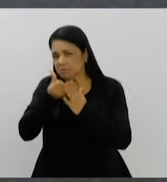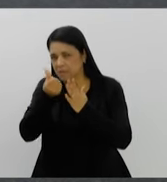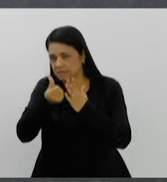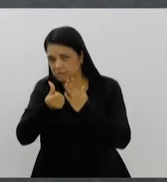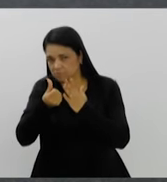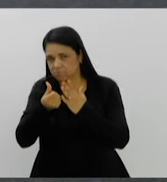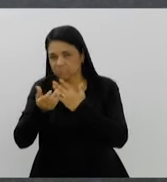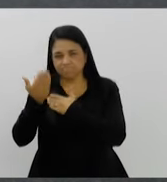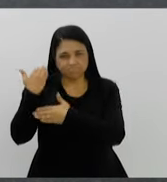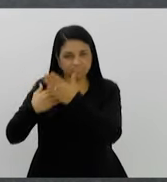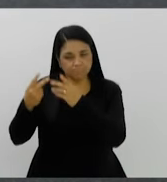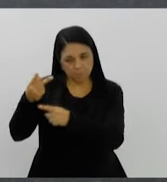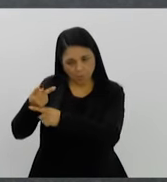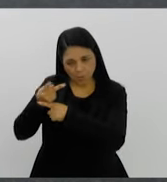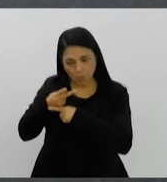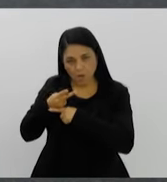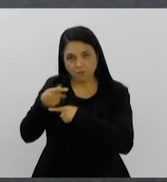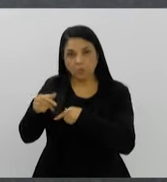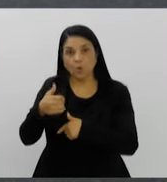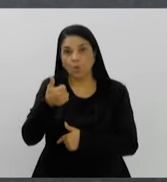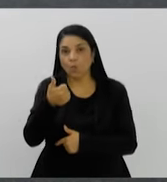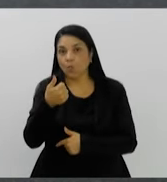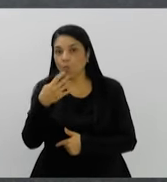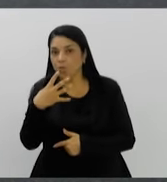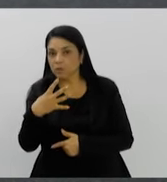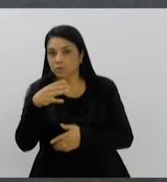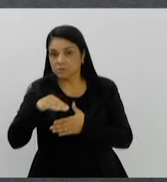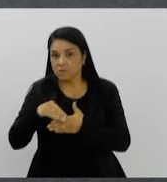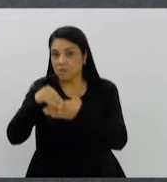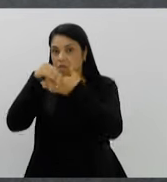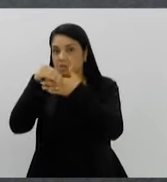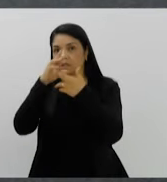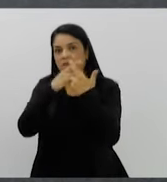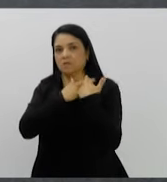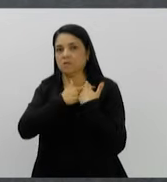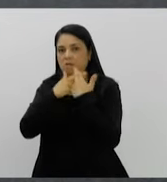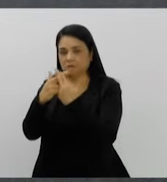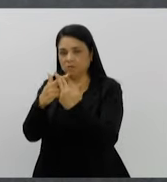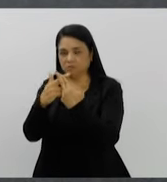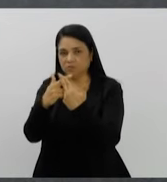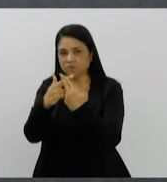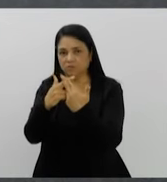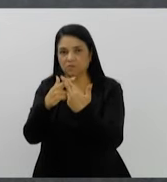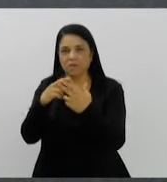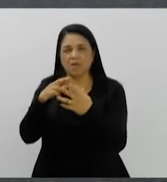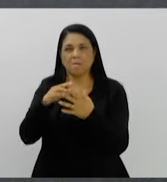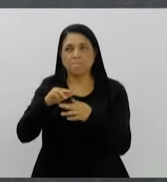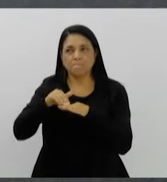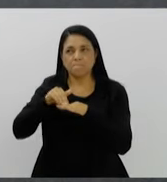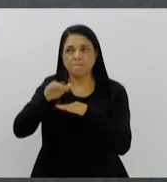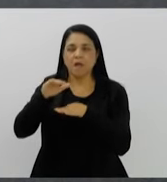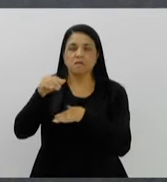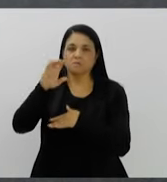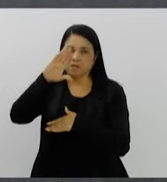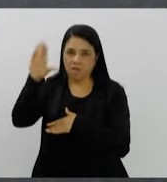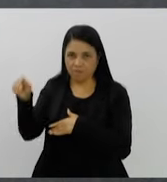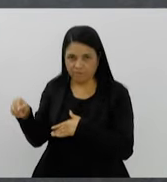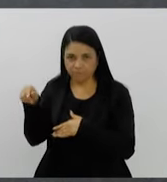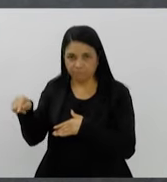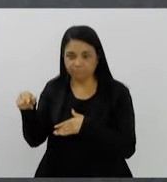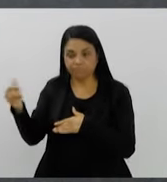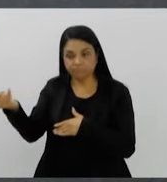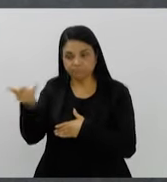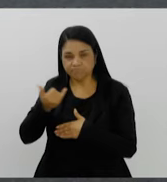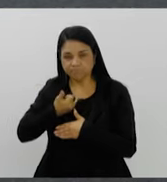meses por 14 líderes religiosos mais das religiões afro que eles diziam que